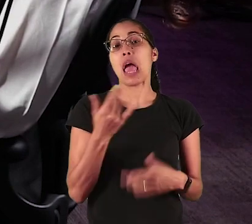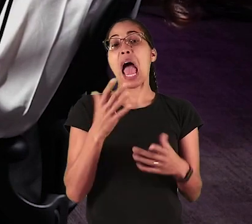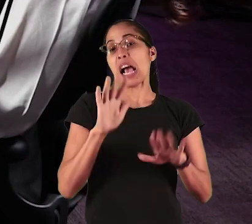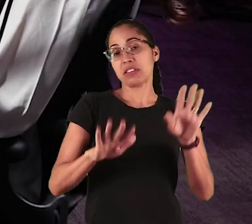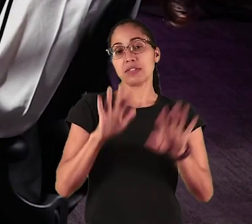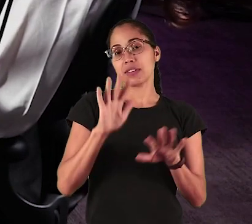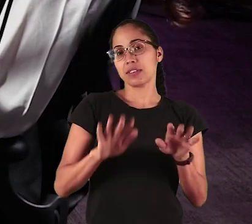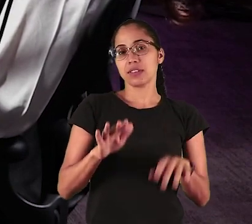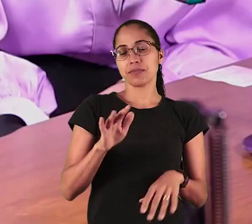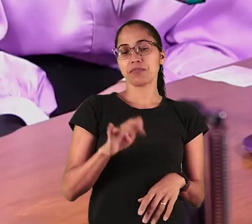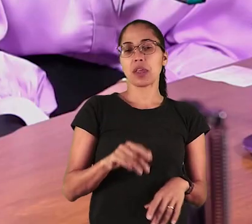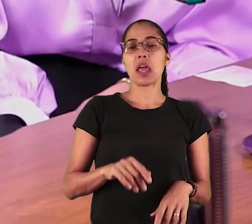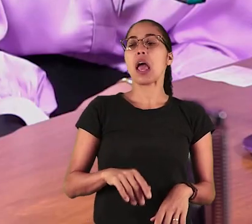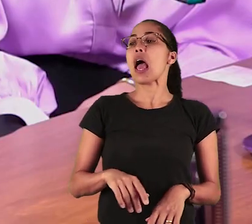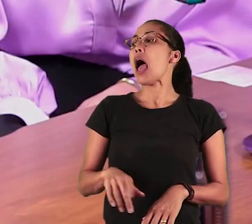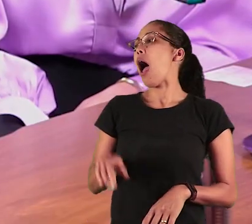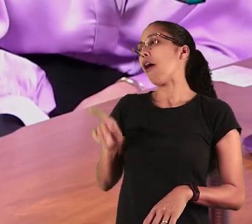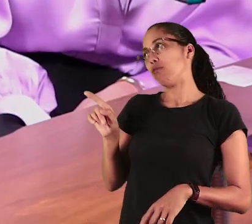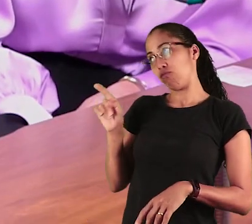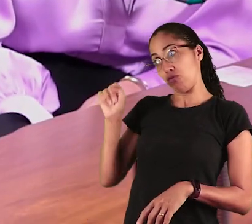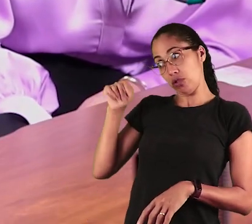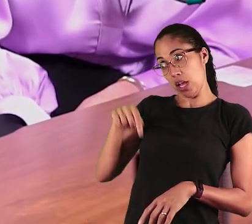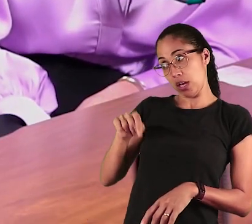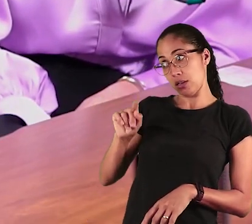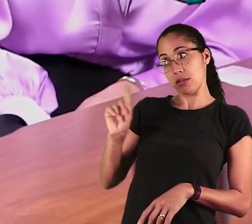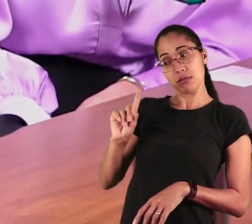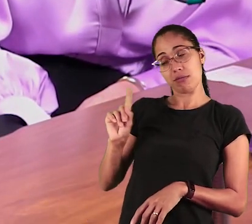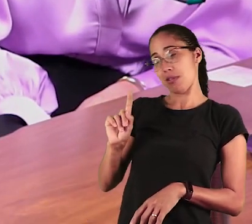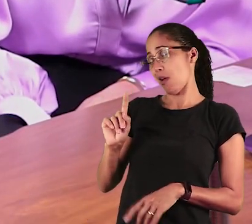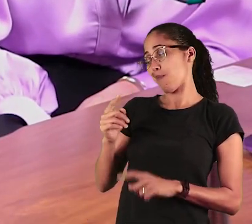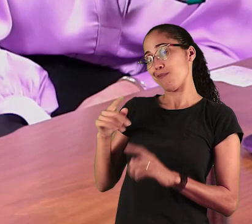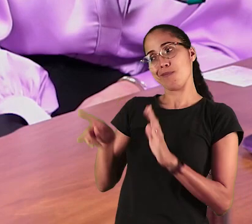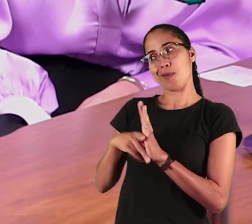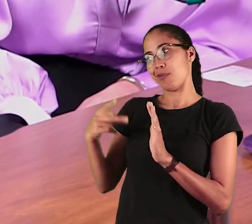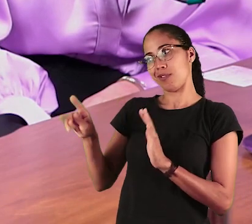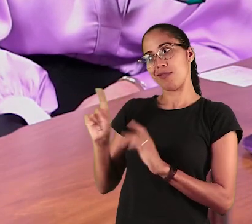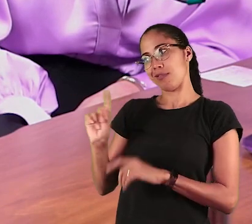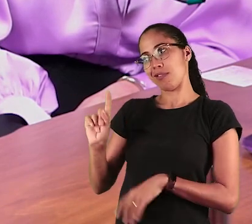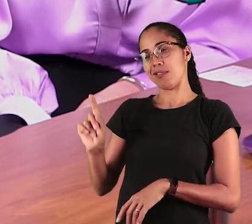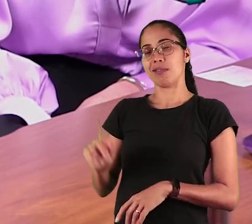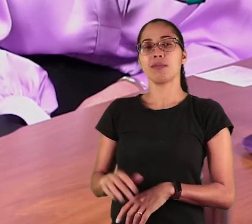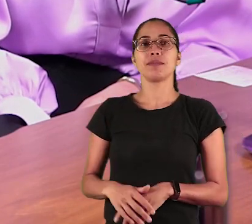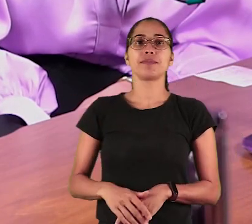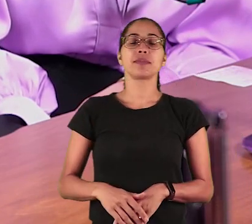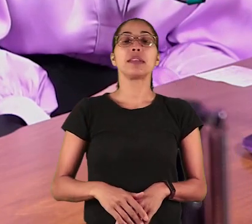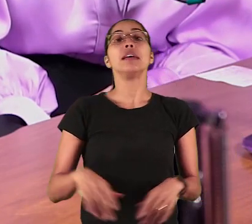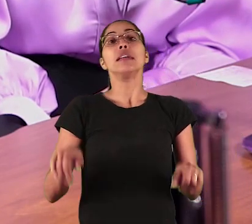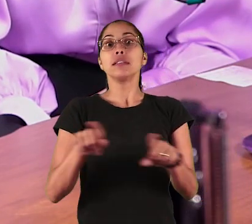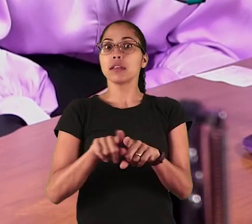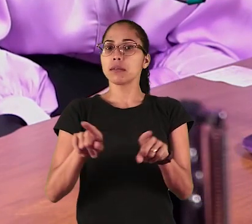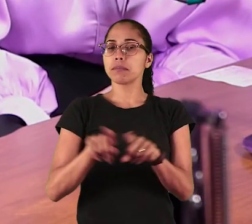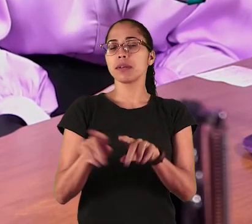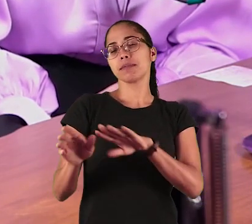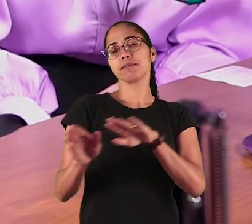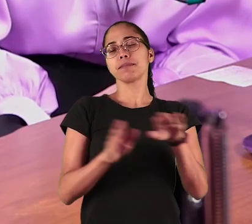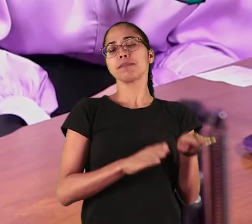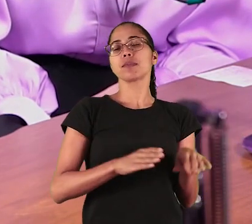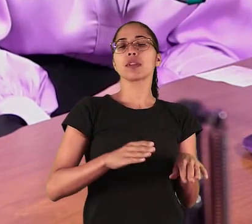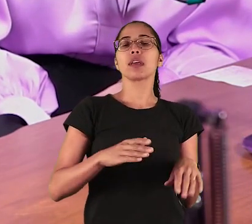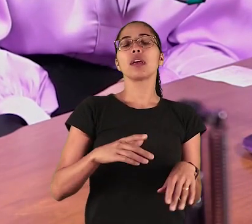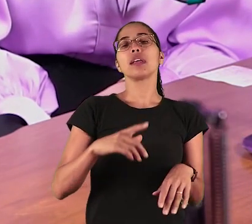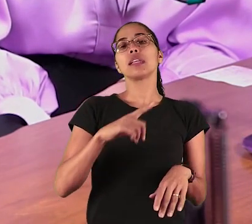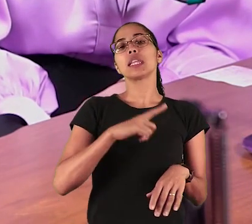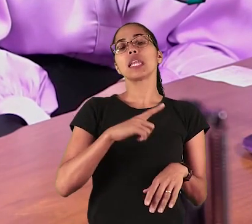é para você né eu queria trazer também uma pauta que eu acho que é importante e eu tenho assim escutado muito das jovens né